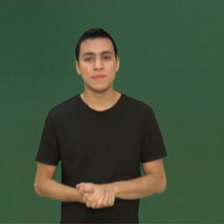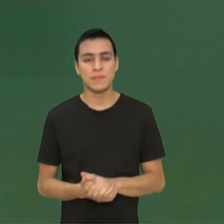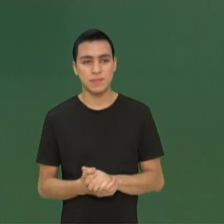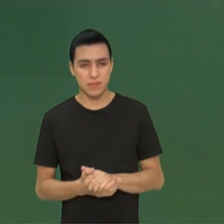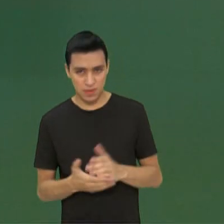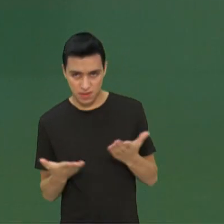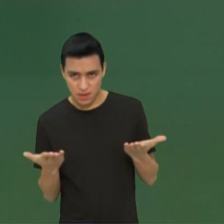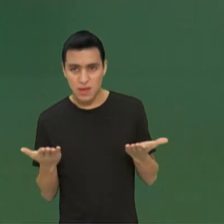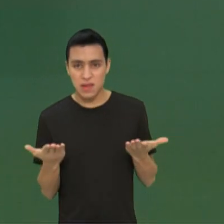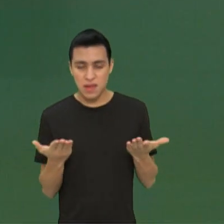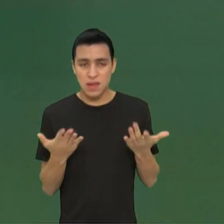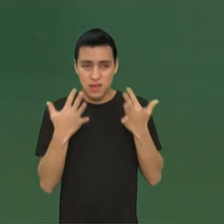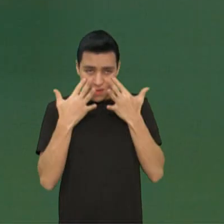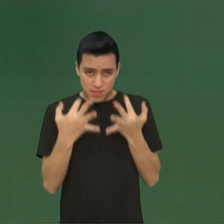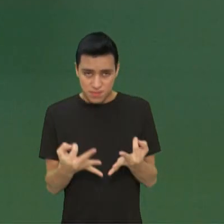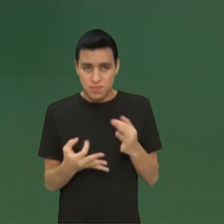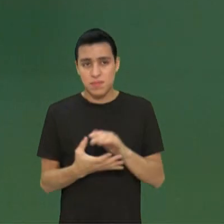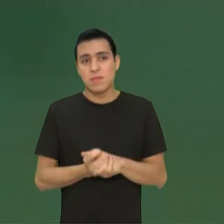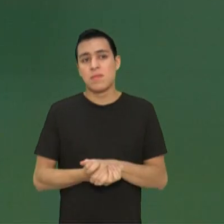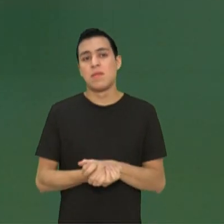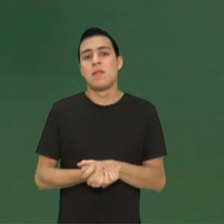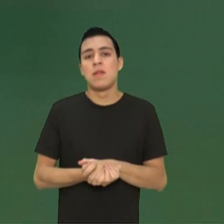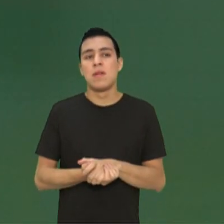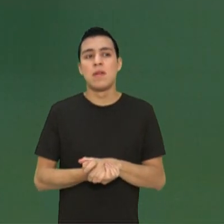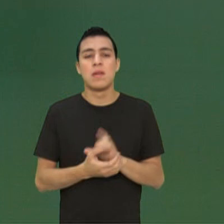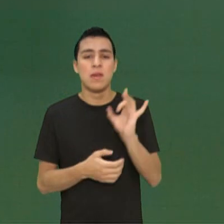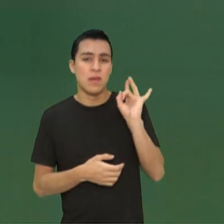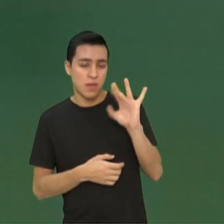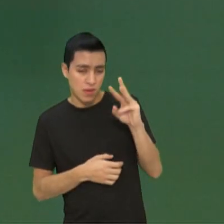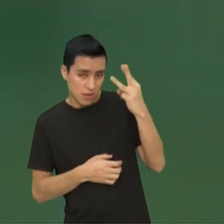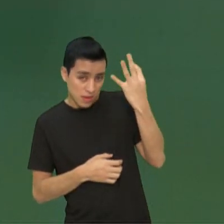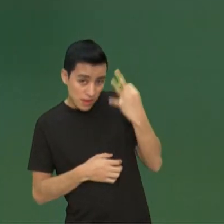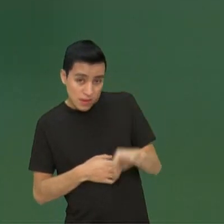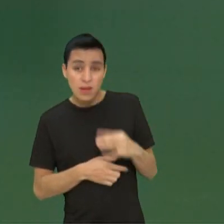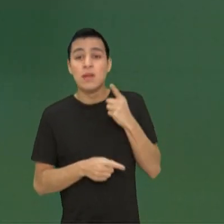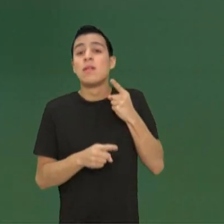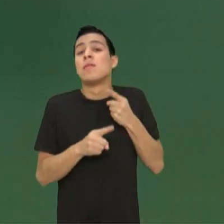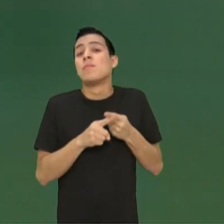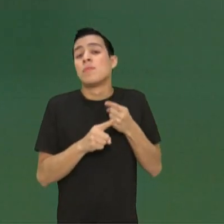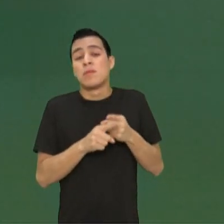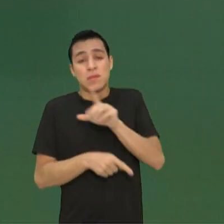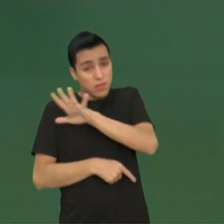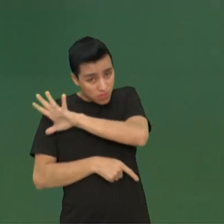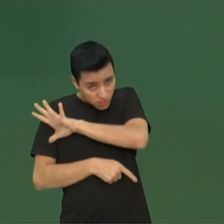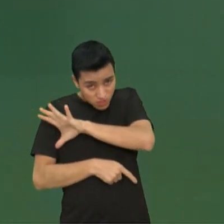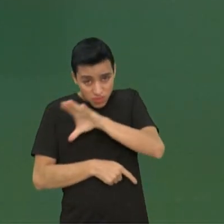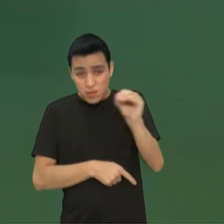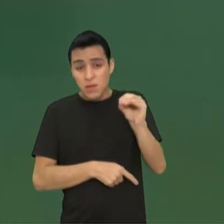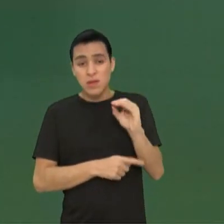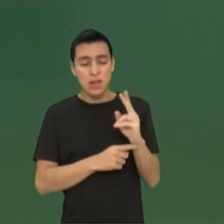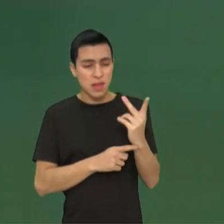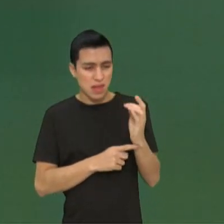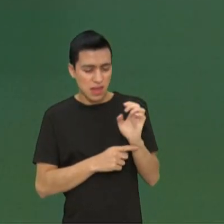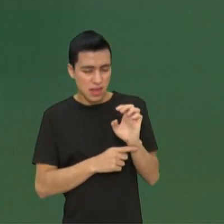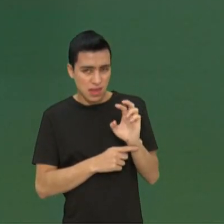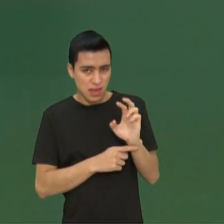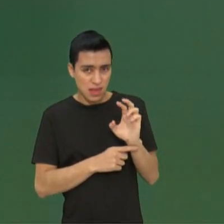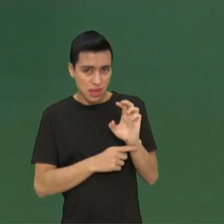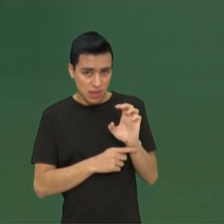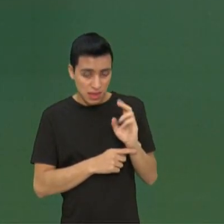Olá, pessoal. Atenção. Só 3. Por quê? Todos são heterótrofos?